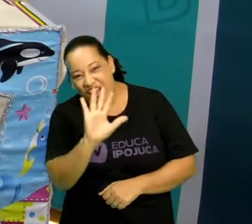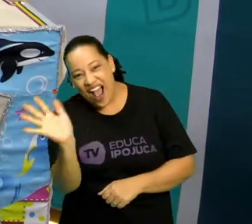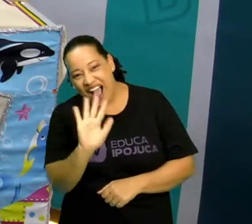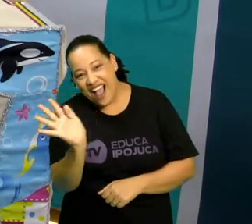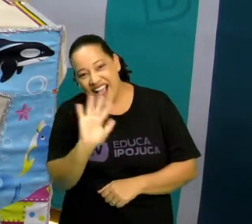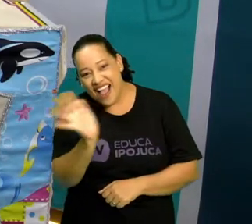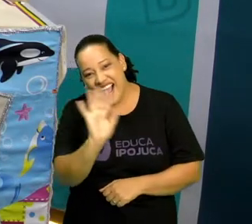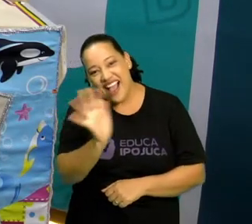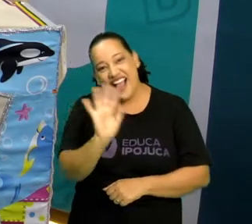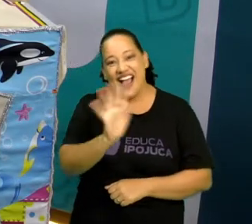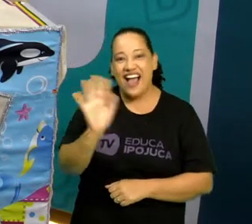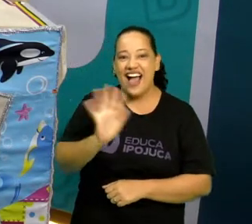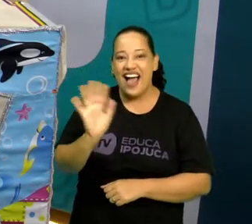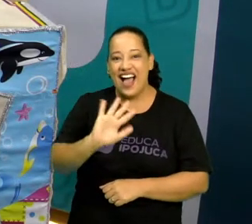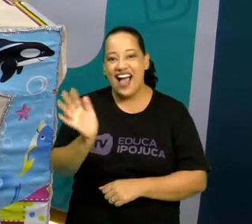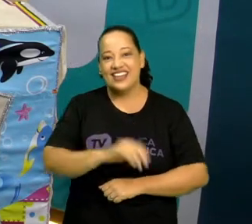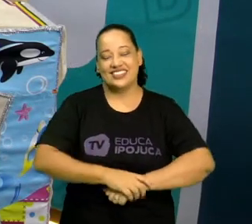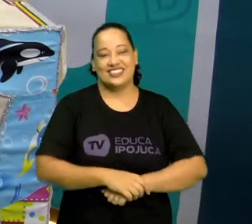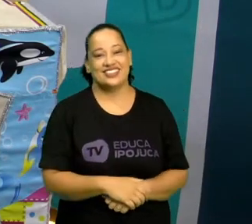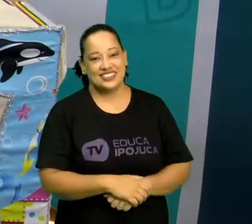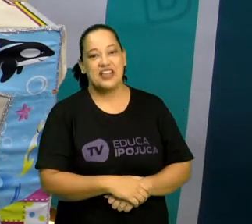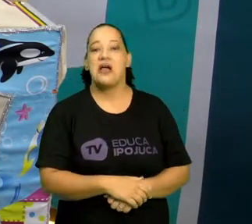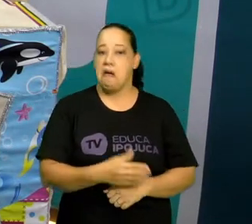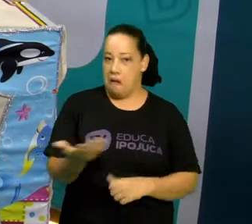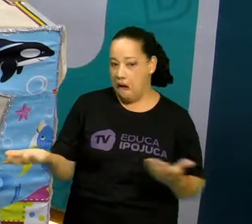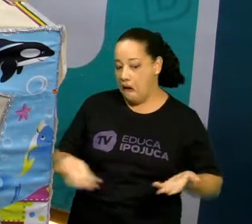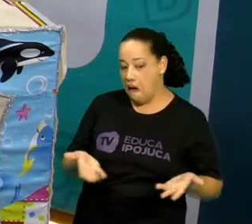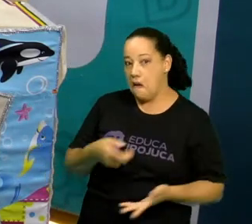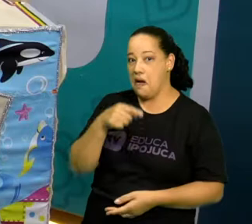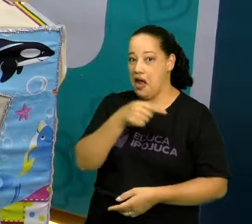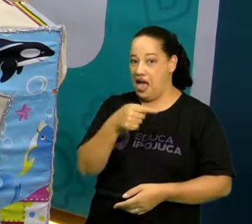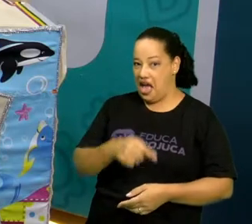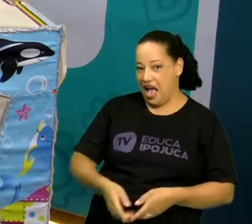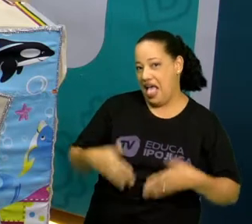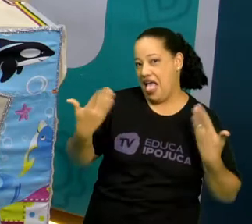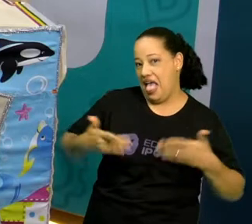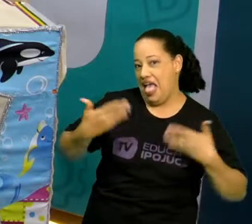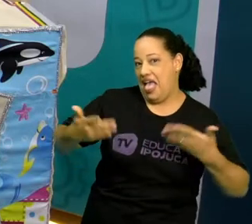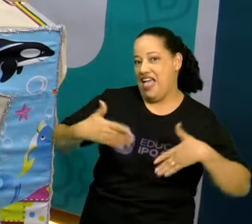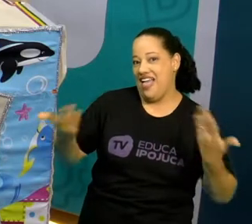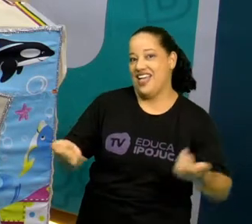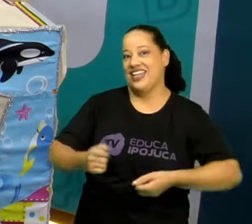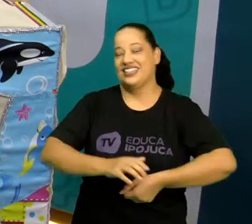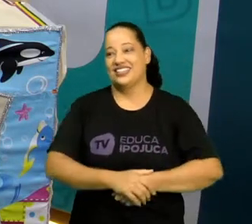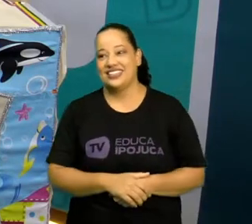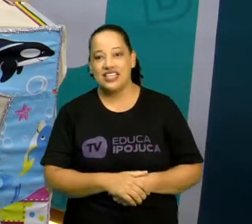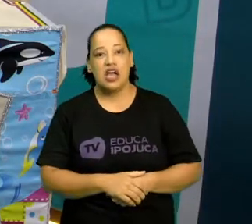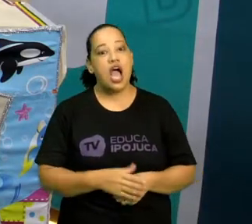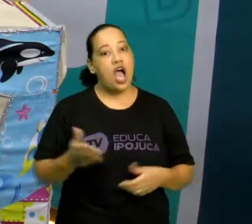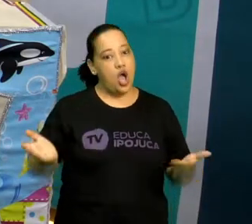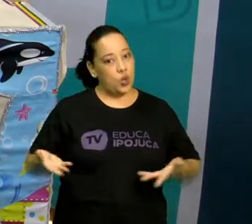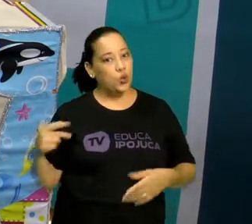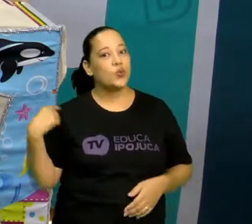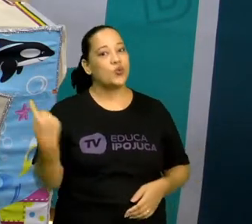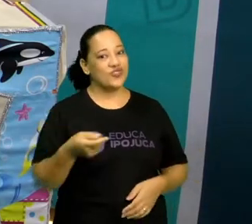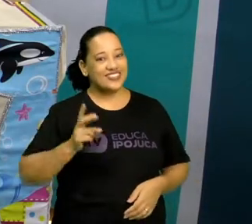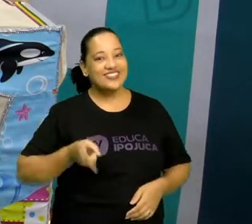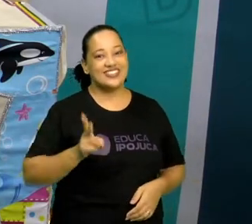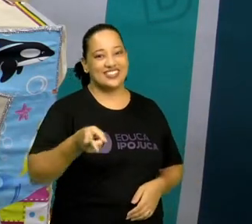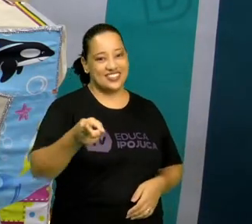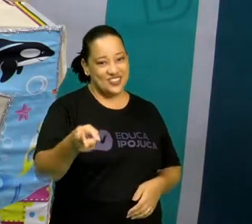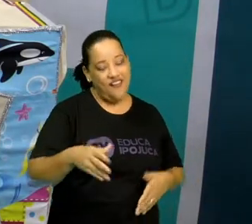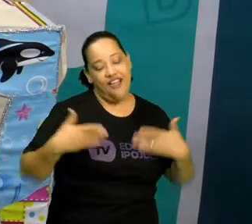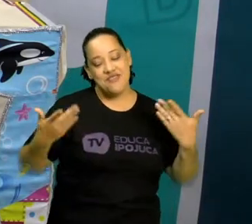Olá! Olha, agora ela se animou, tá, crianças? Então, pra gente continuar com essa animação, vamos